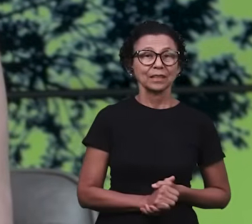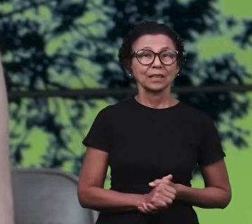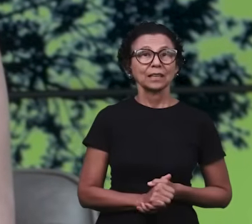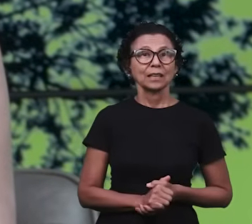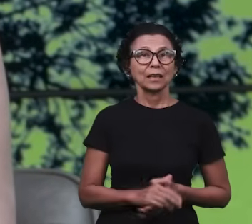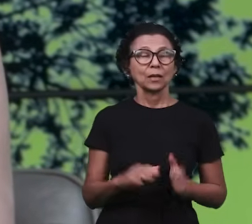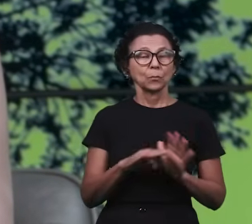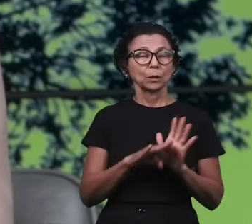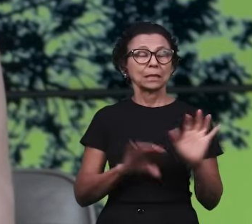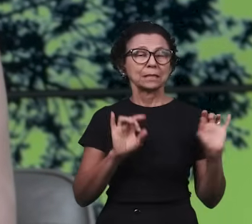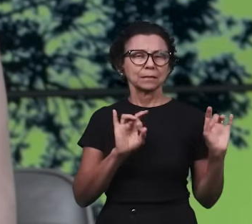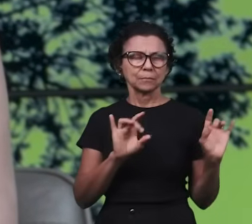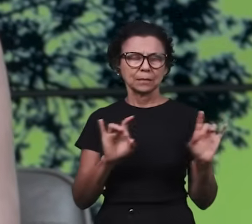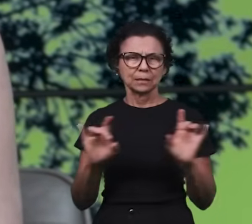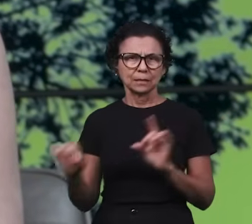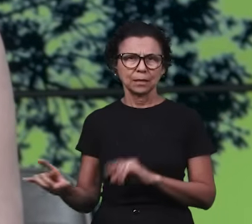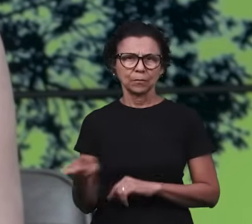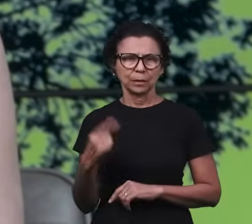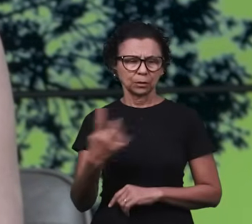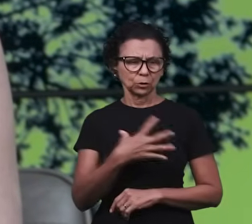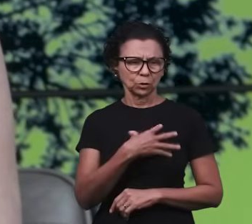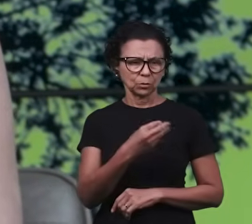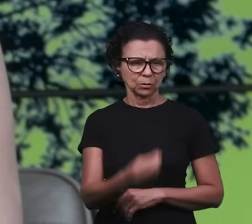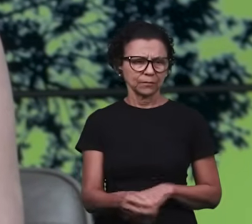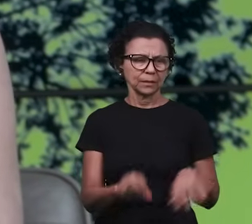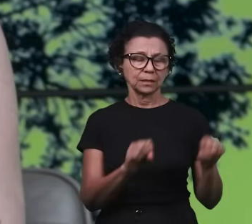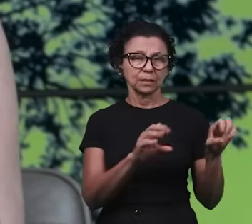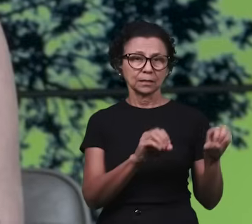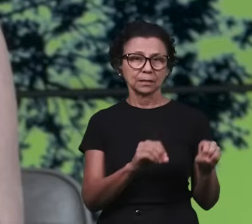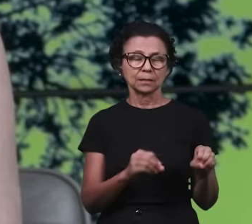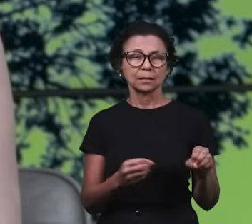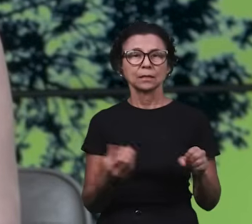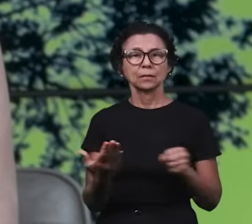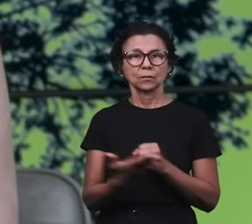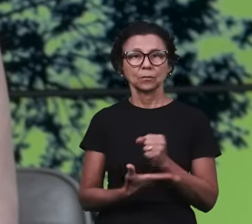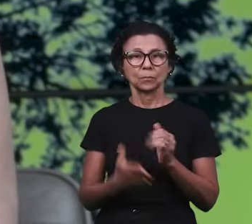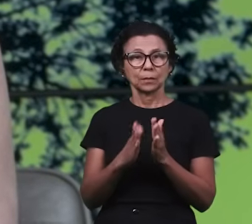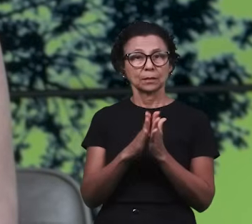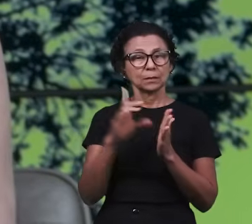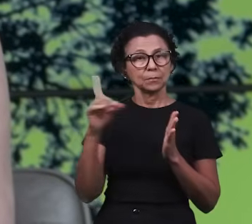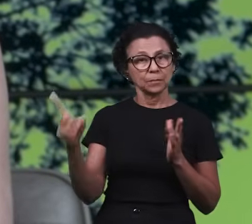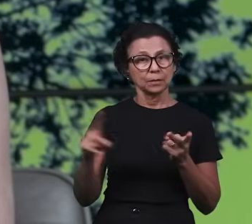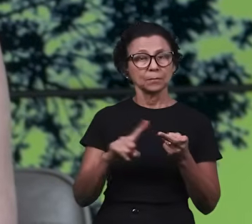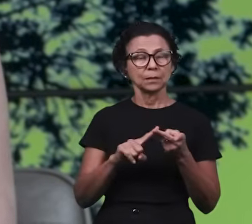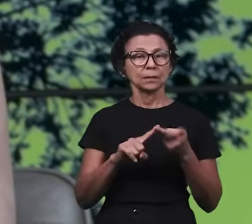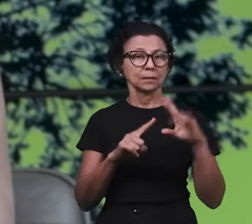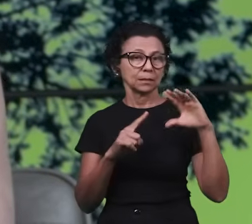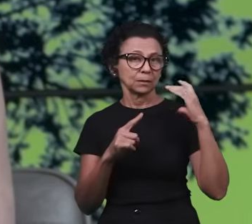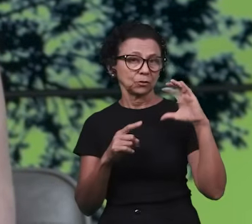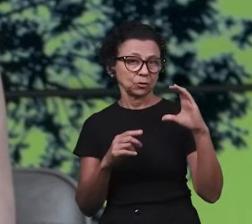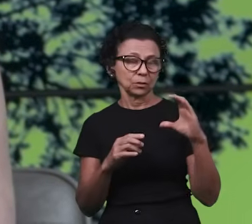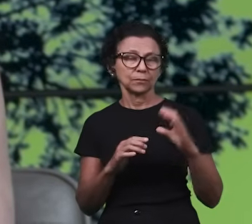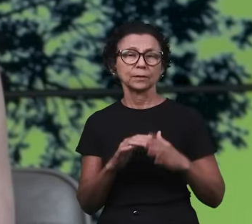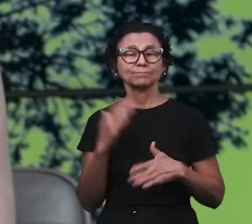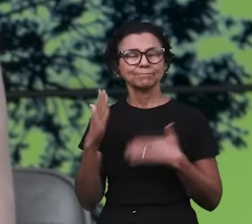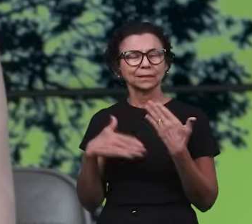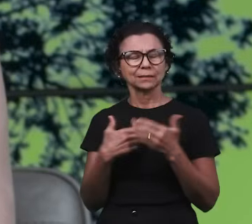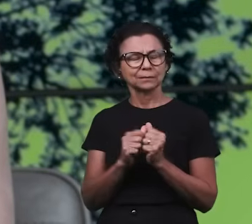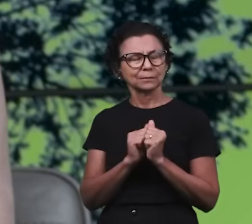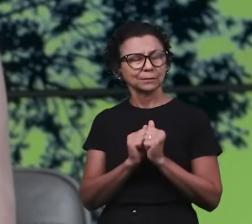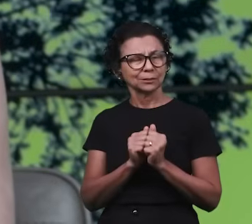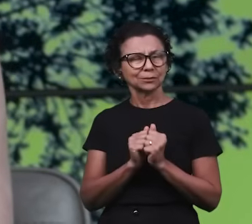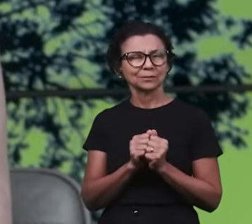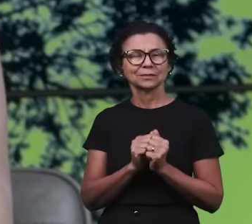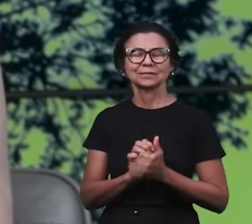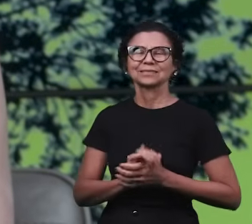para educarmos os nossos filhos com base bíblica e científica. E é sempre uma alegria nós estarmos juntos para